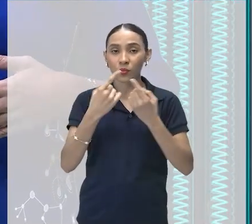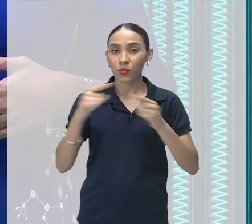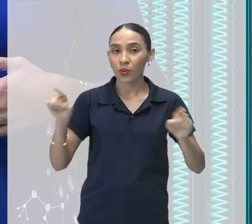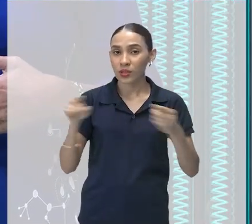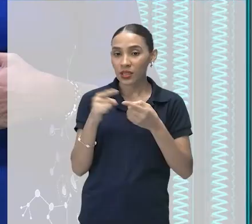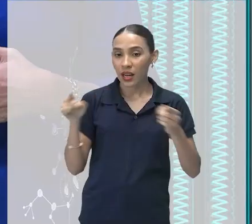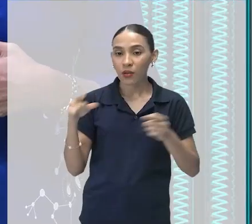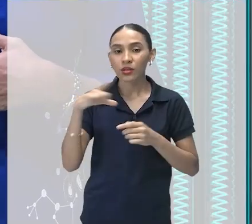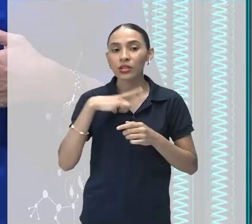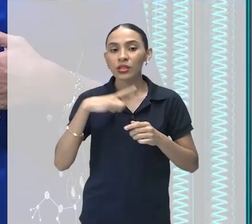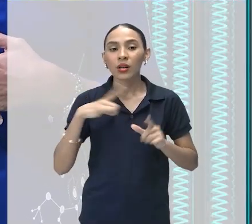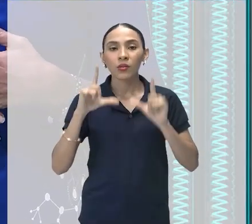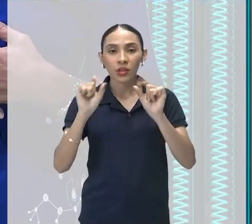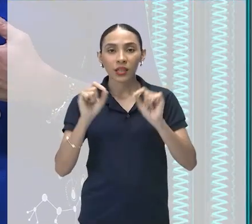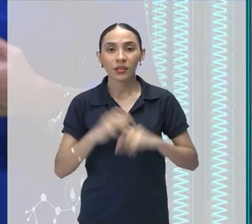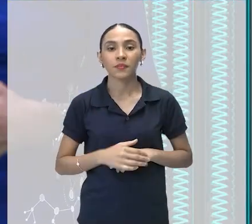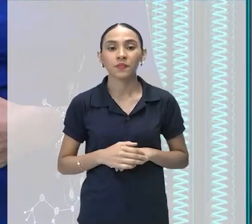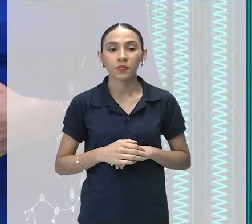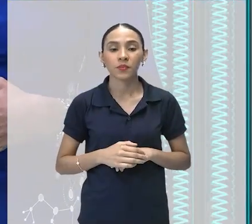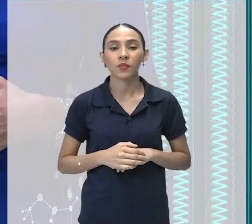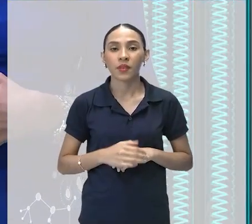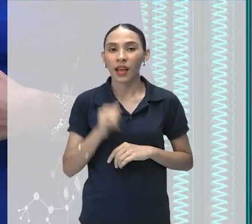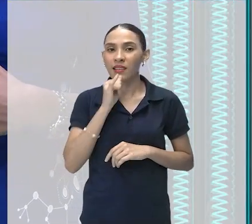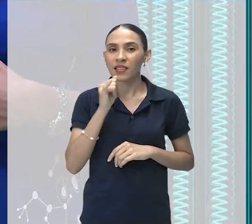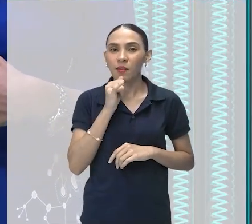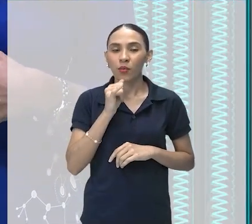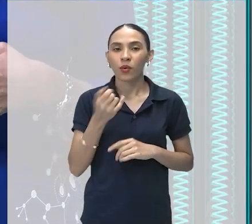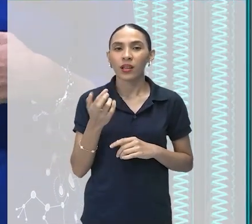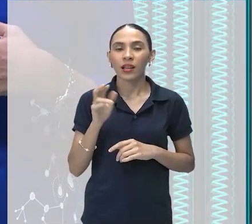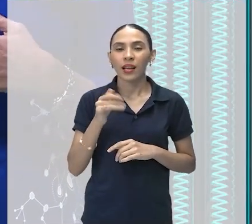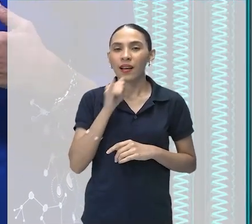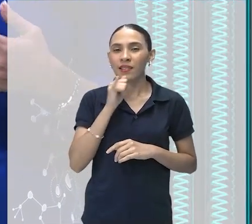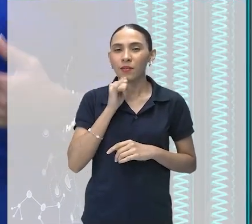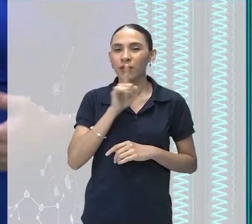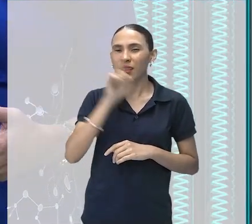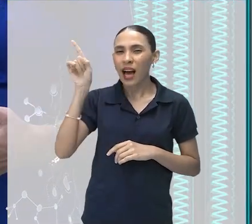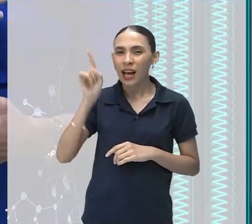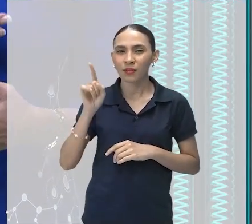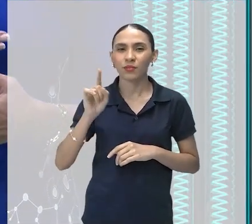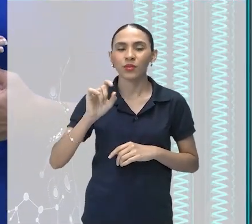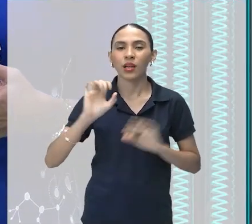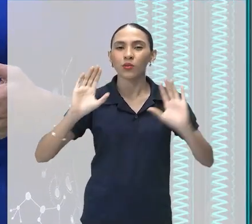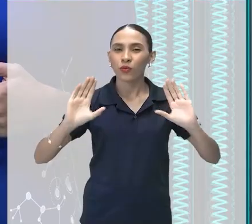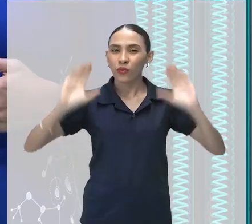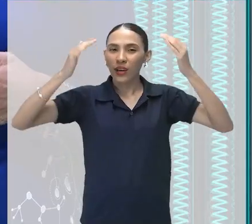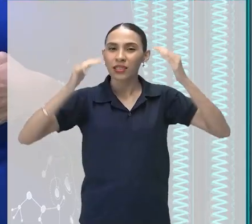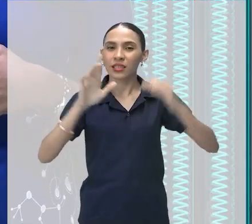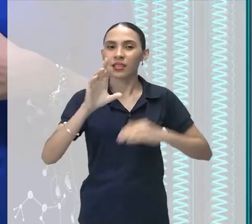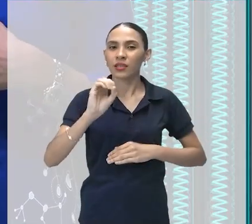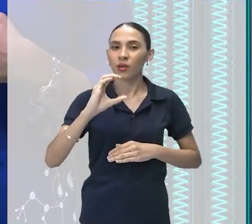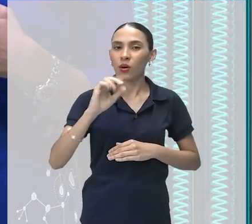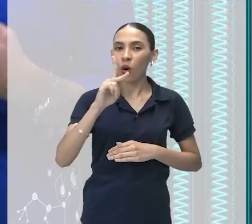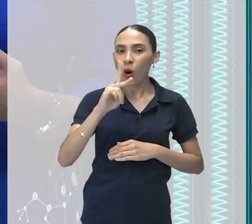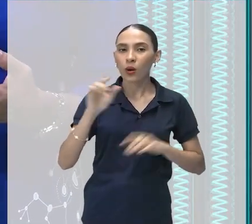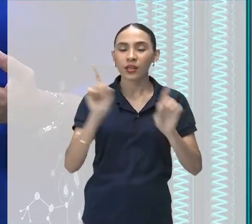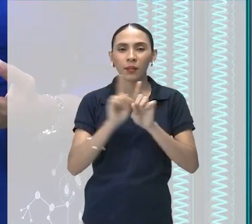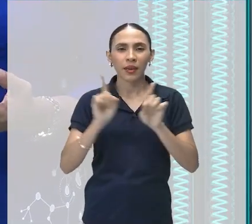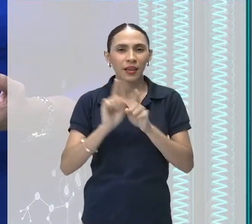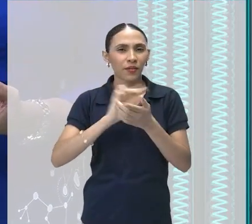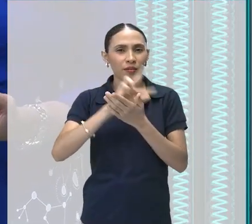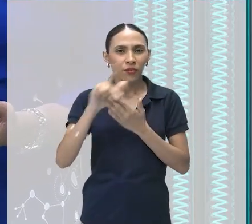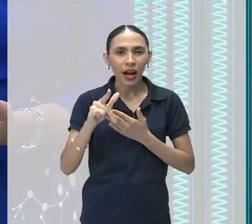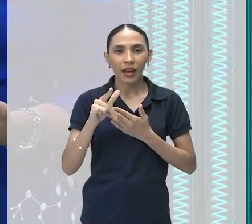musical, havia o show de rock, por exemplo, lá nos Estados Unidos, com Elvis Presley, tinha os